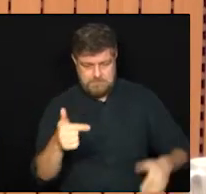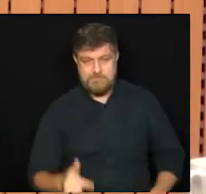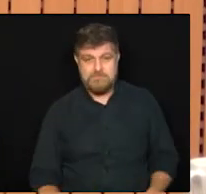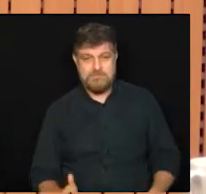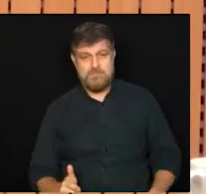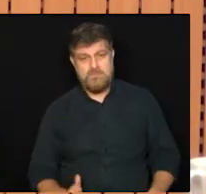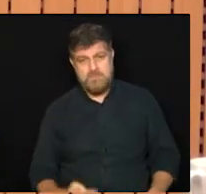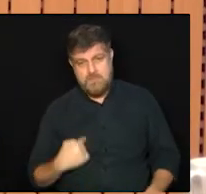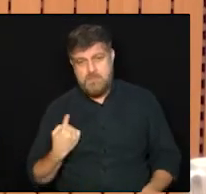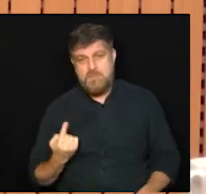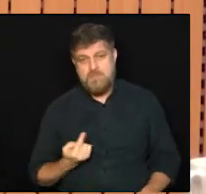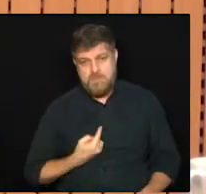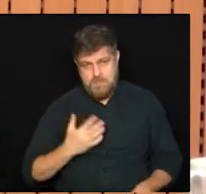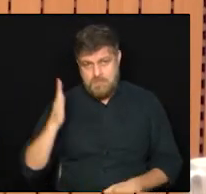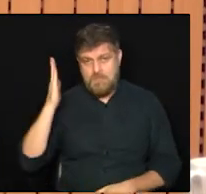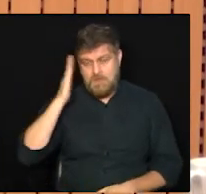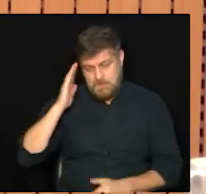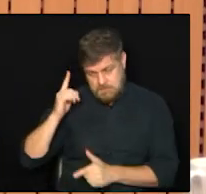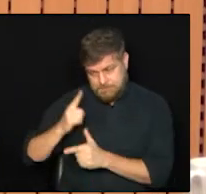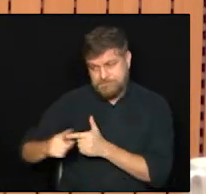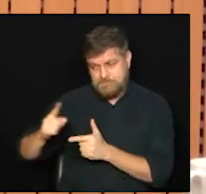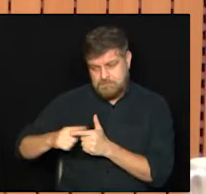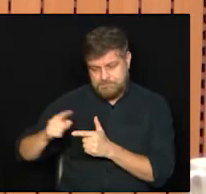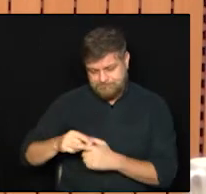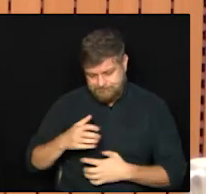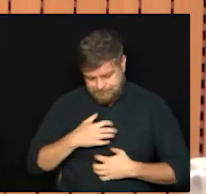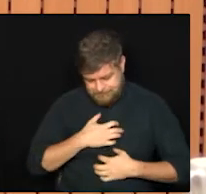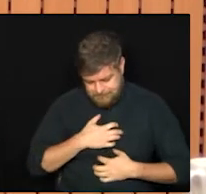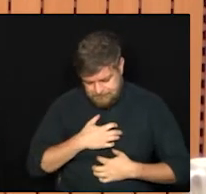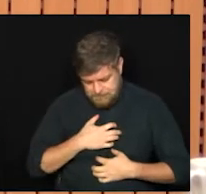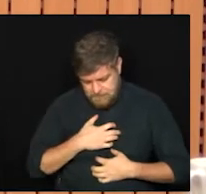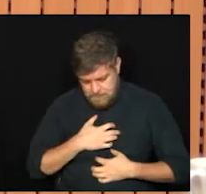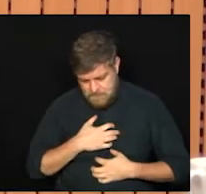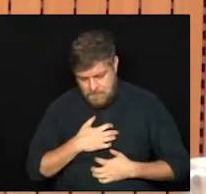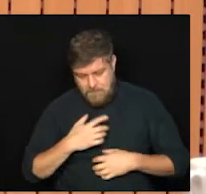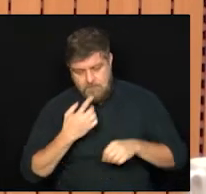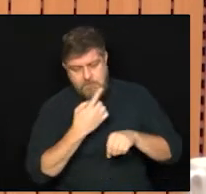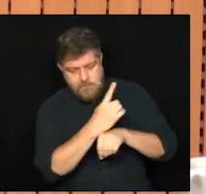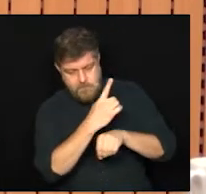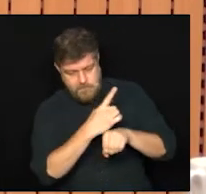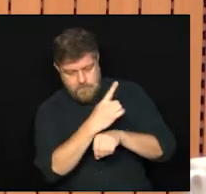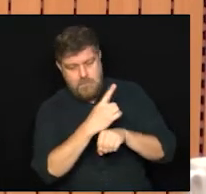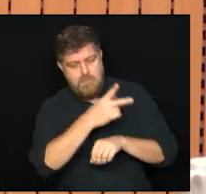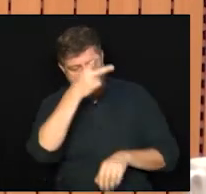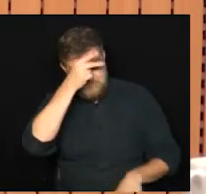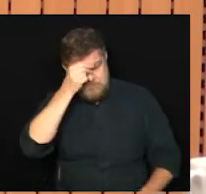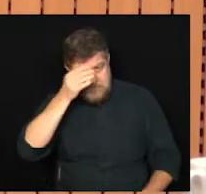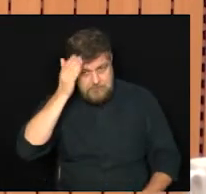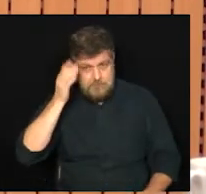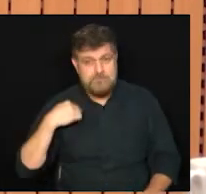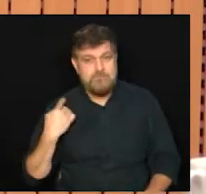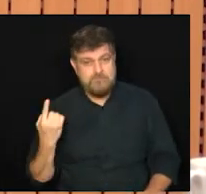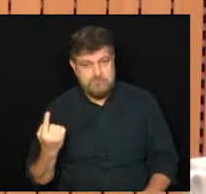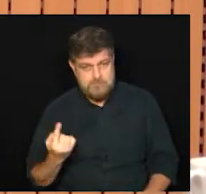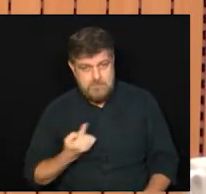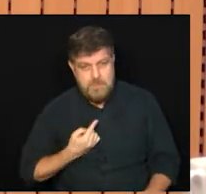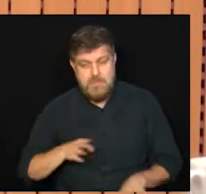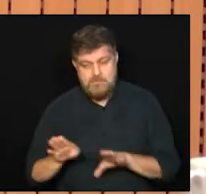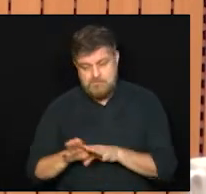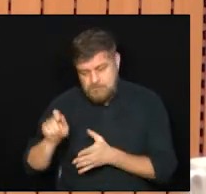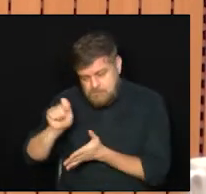nós estamos sensíveis a isso. Obviamente que fazer essa provocação, a gente pode também constar isso no nosso